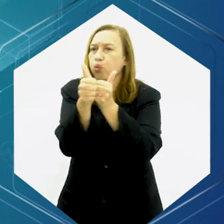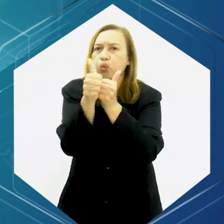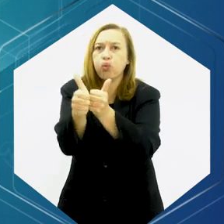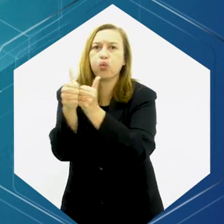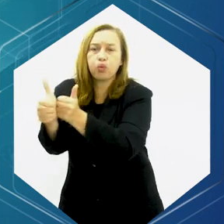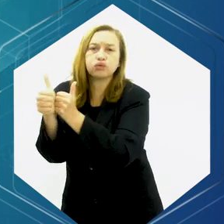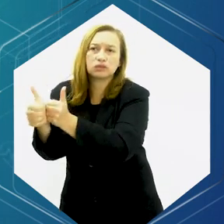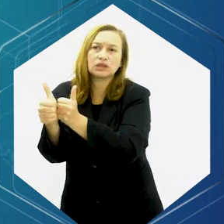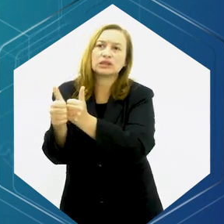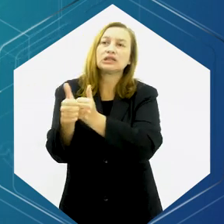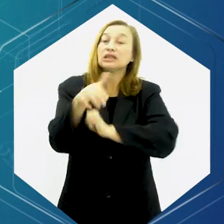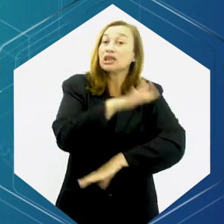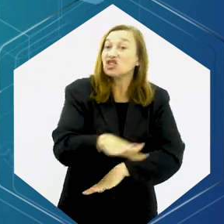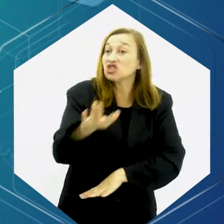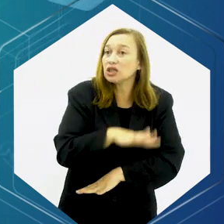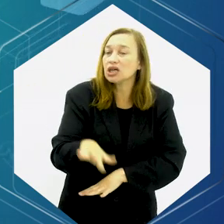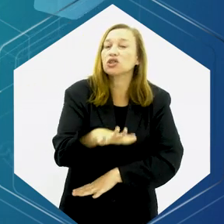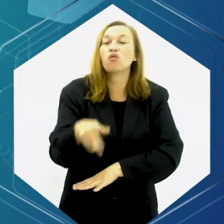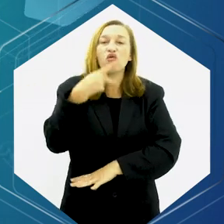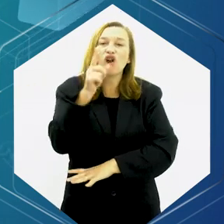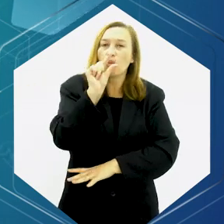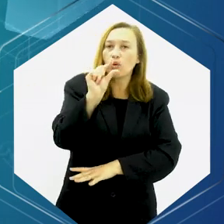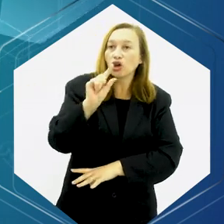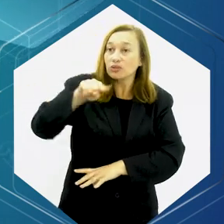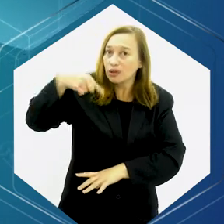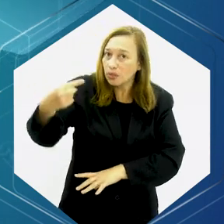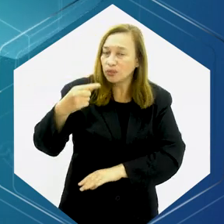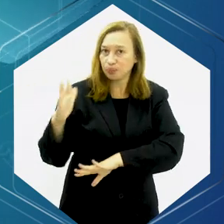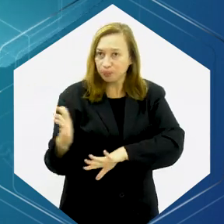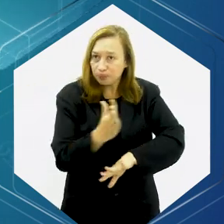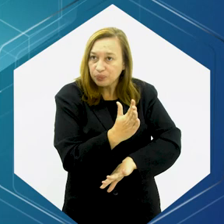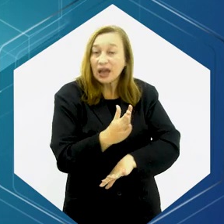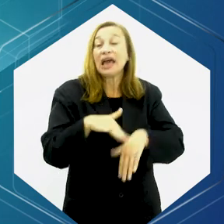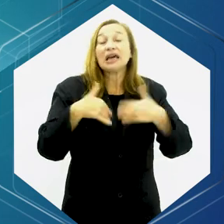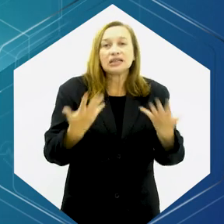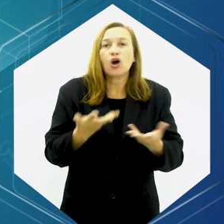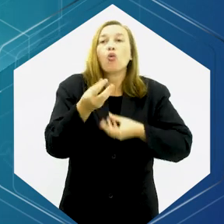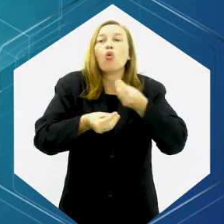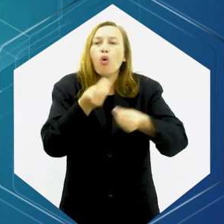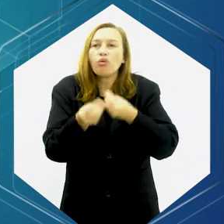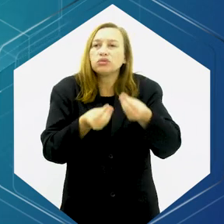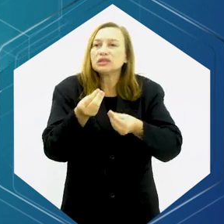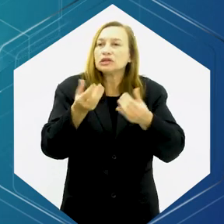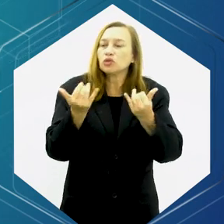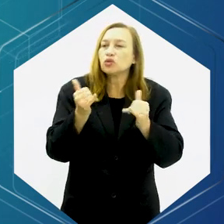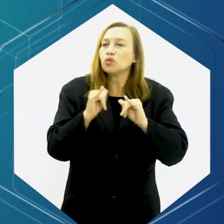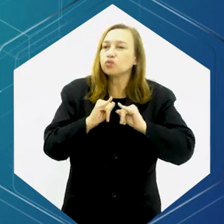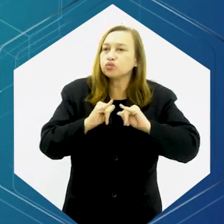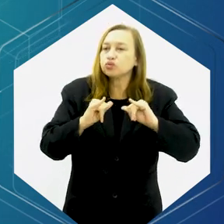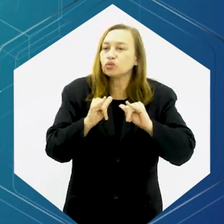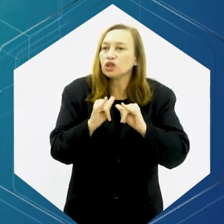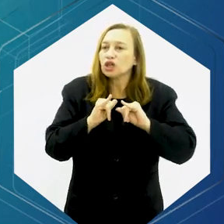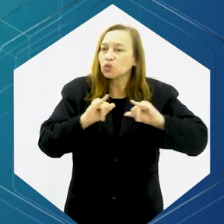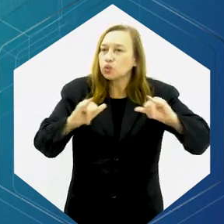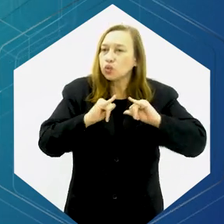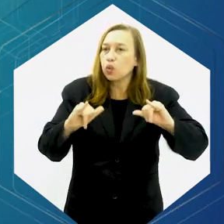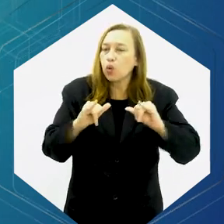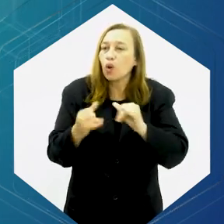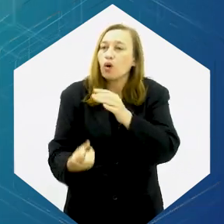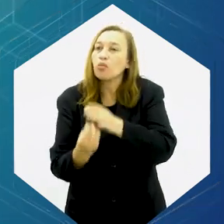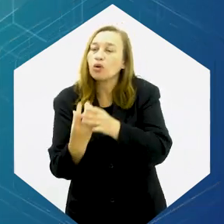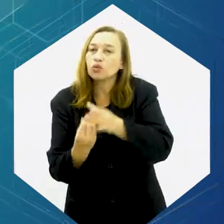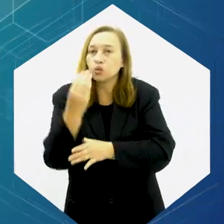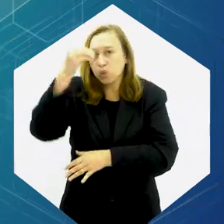acompanhamento longitudinal dessas crianças que eu vou falar um pouquinho mais para frente então em como esses dados né eles podem produzir